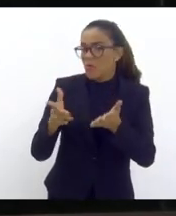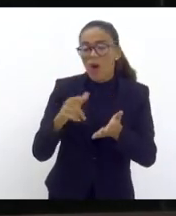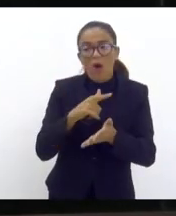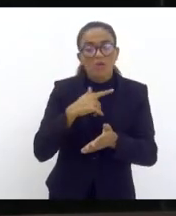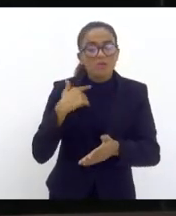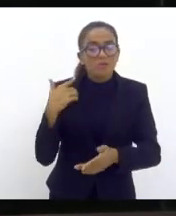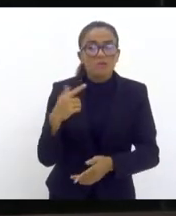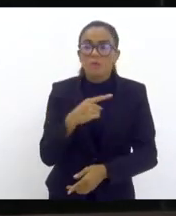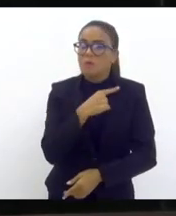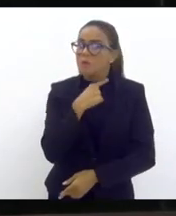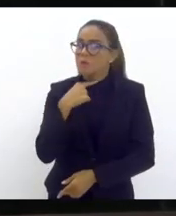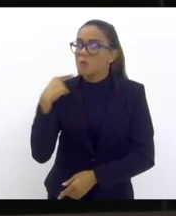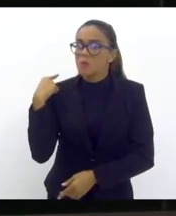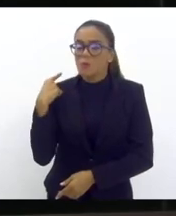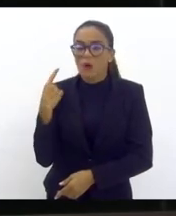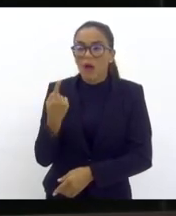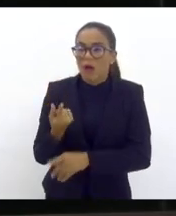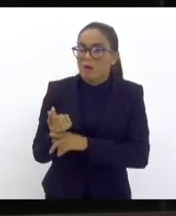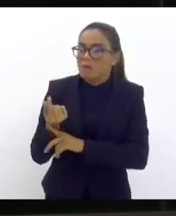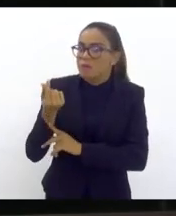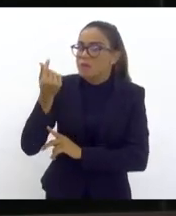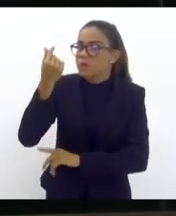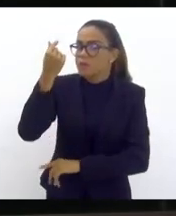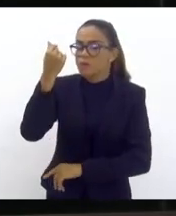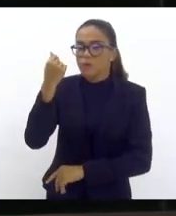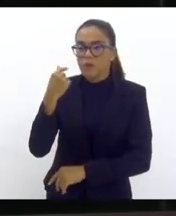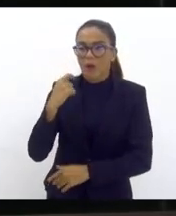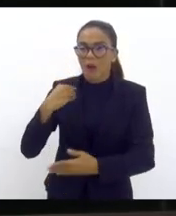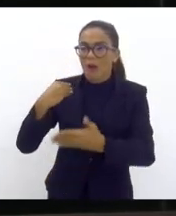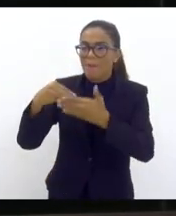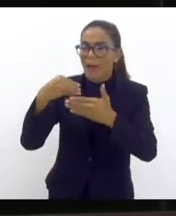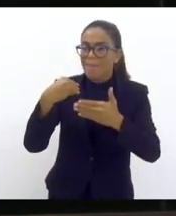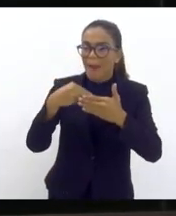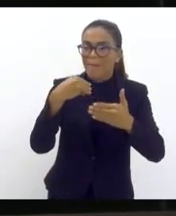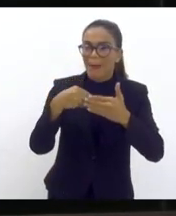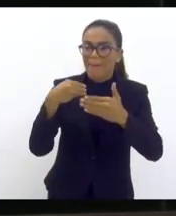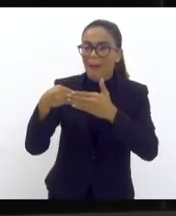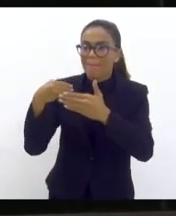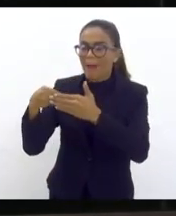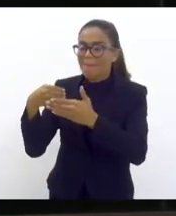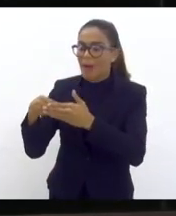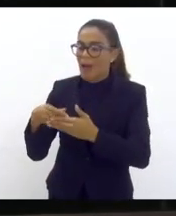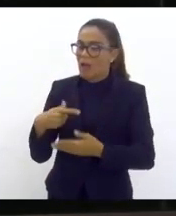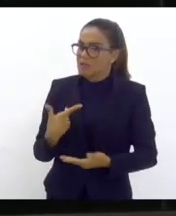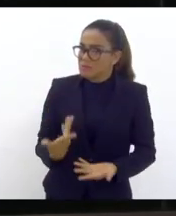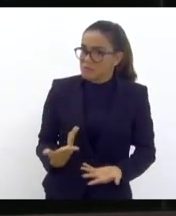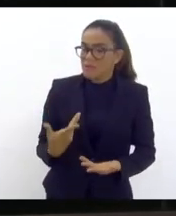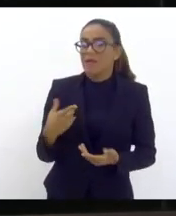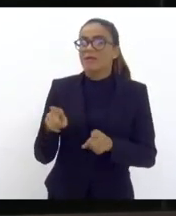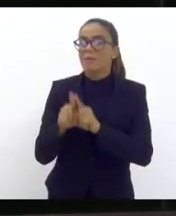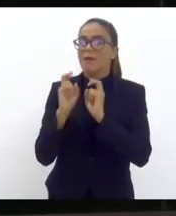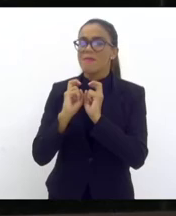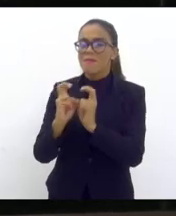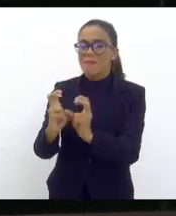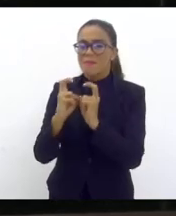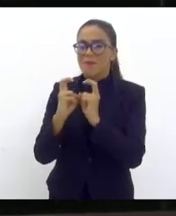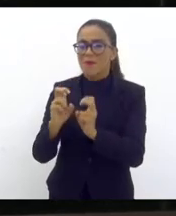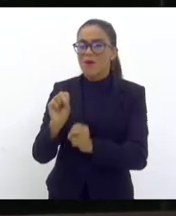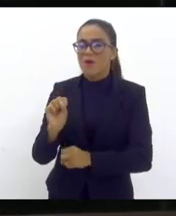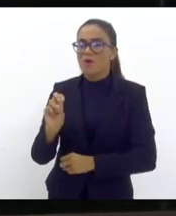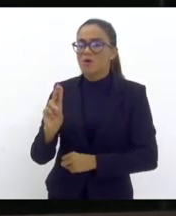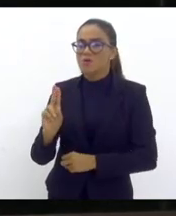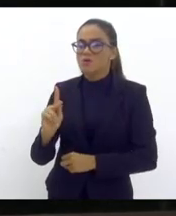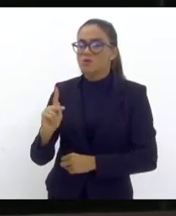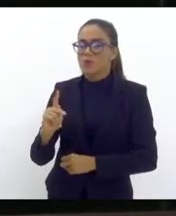passagens altíssimas quando foi privatizado nós temos exemplos da SuperVia que tinha